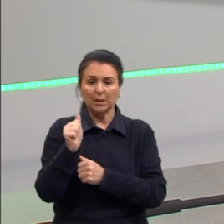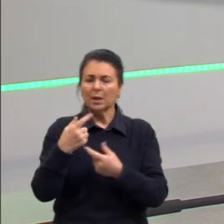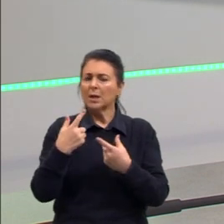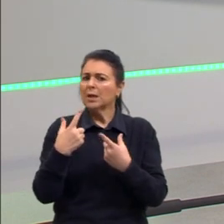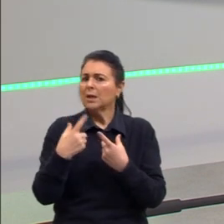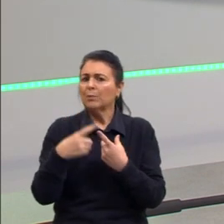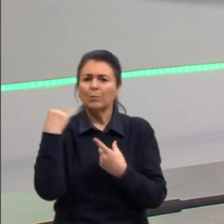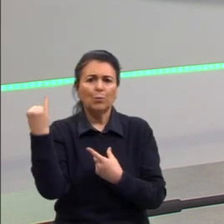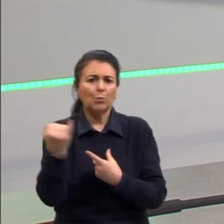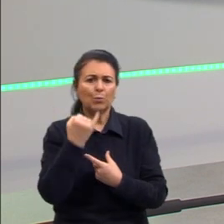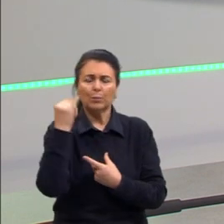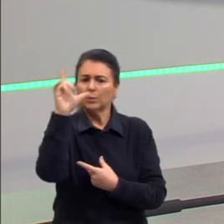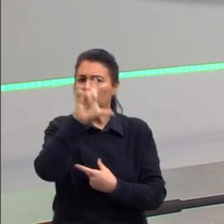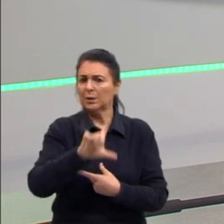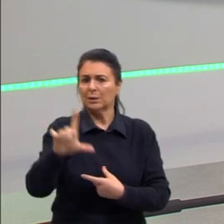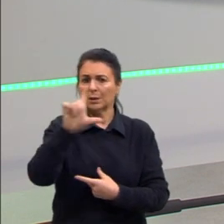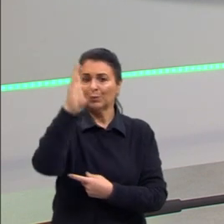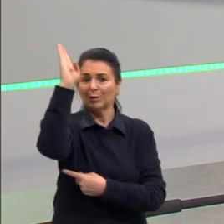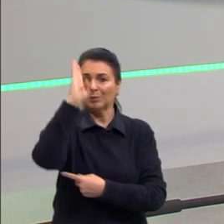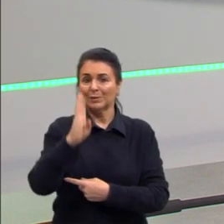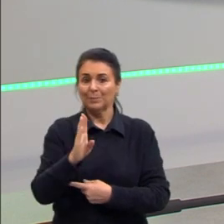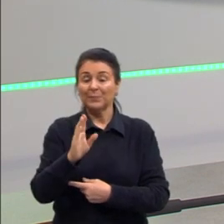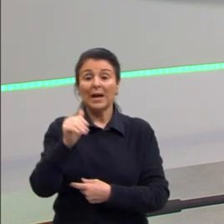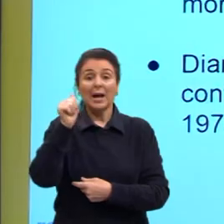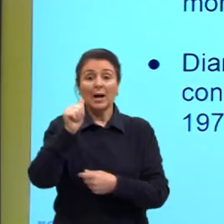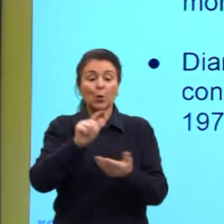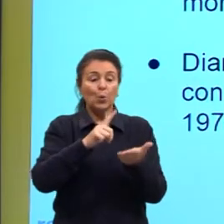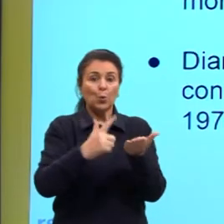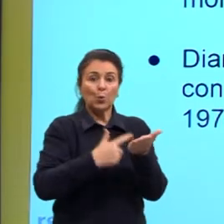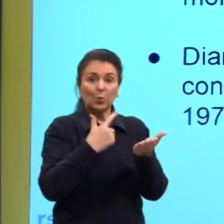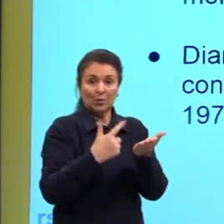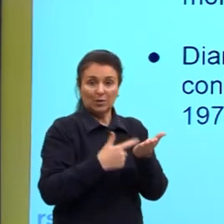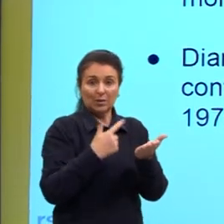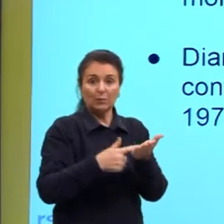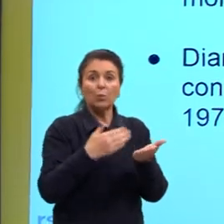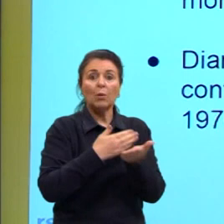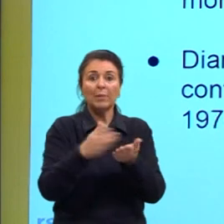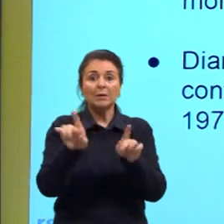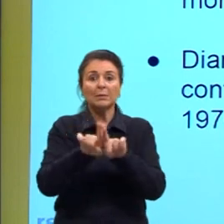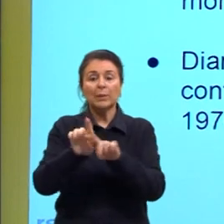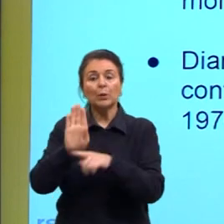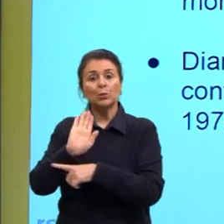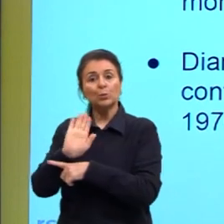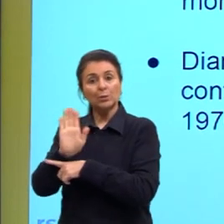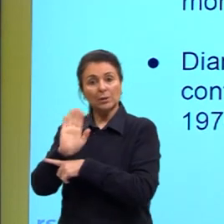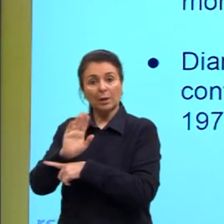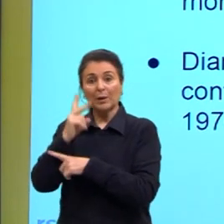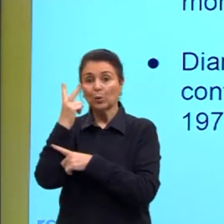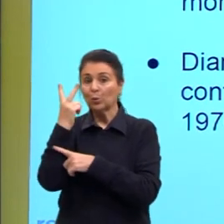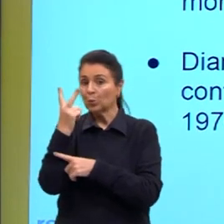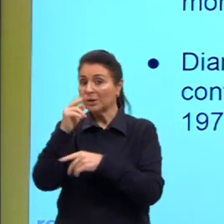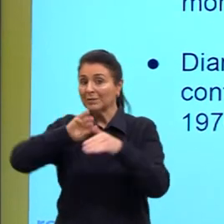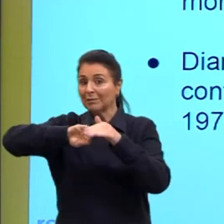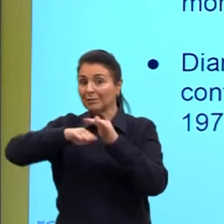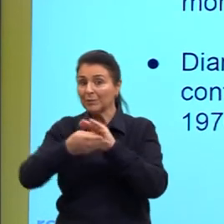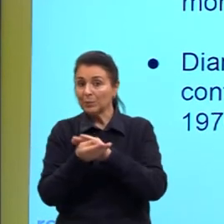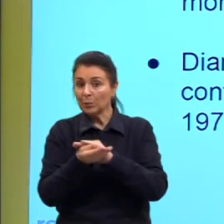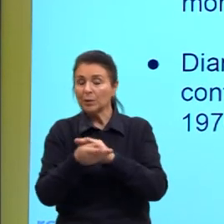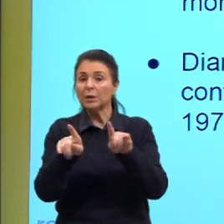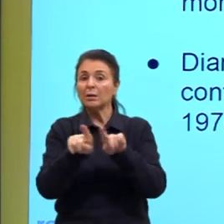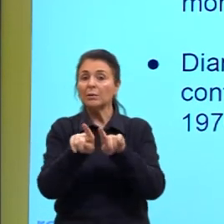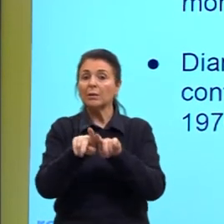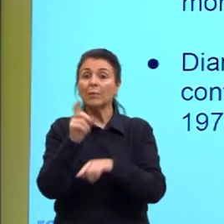a moreninha Ela conta com duas adaptações para o cinema e outra né ainda mais duas para